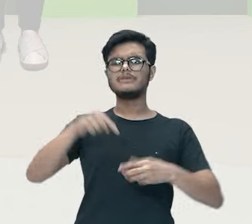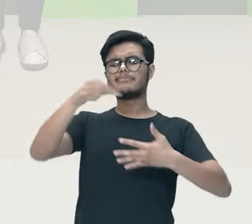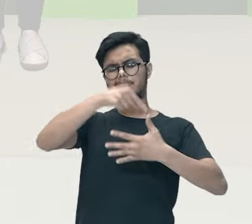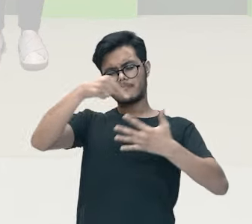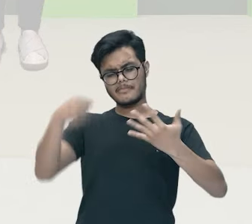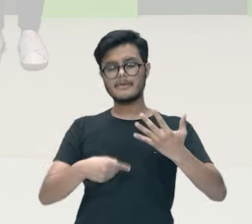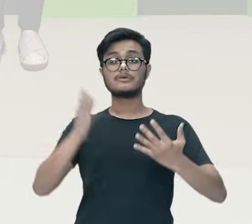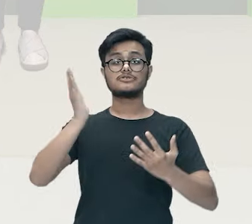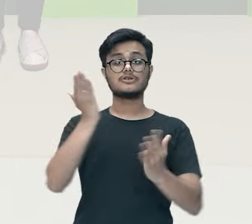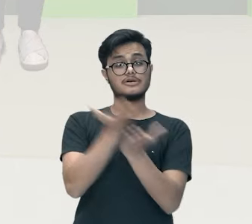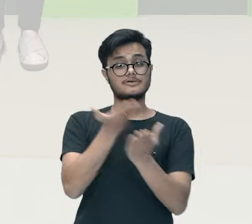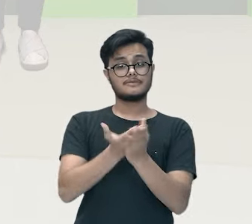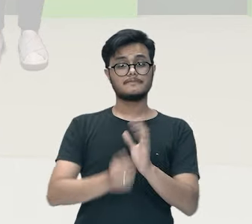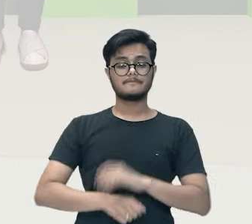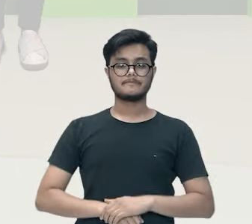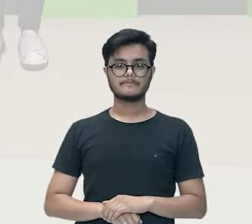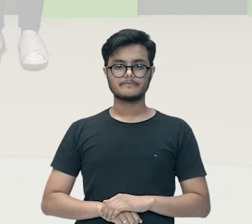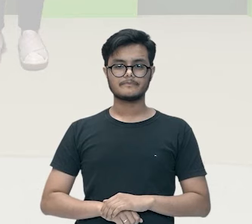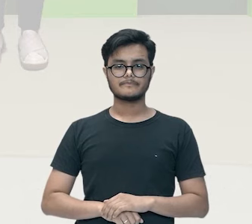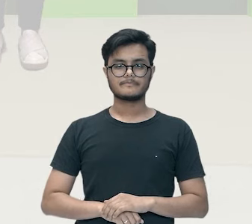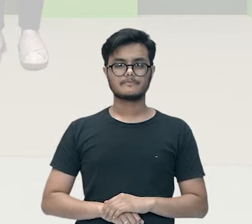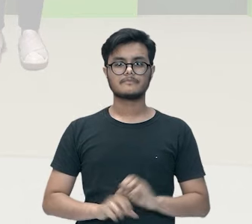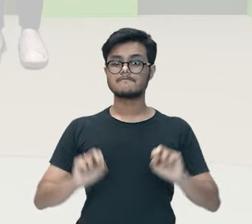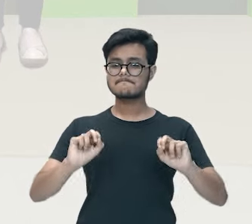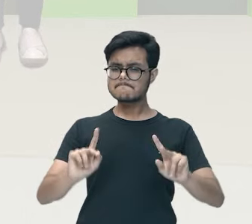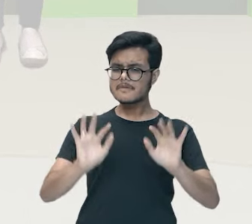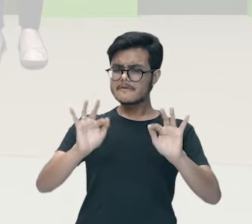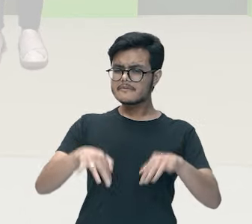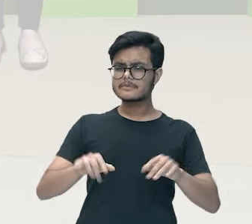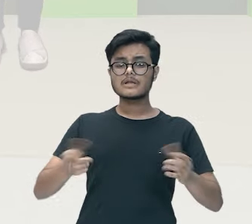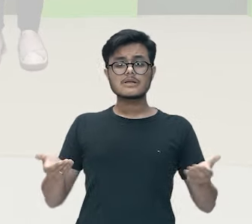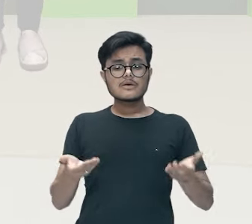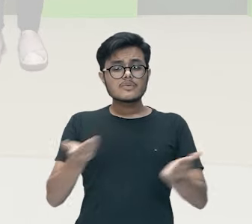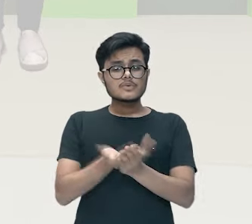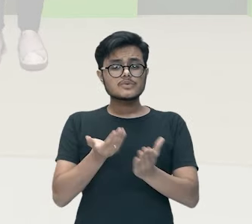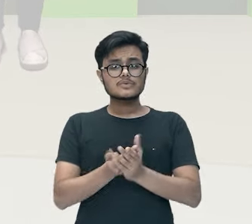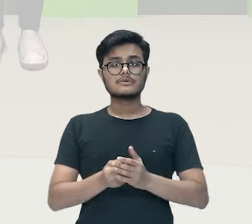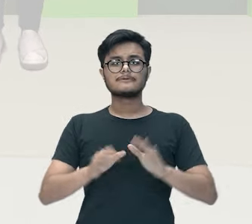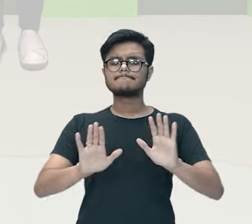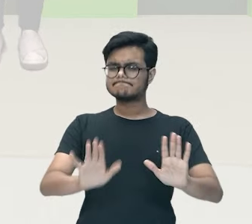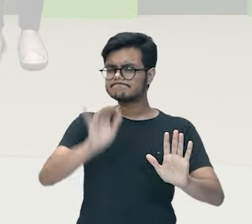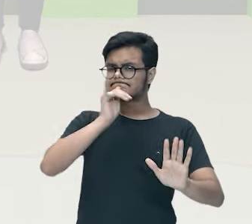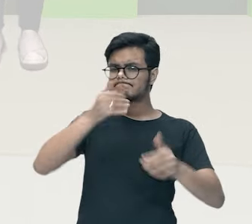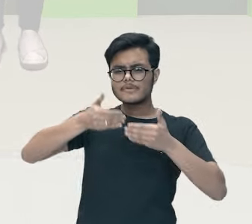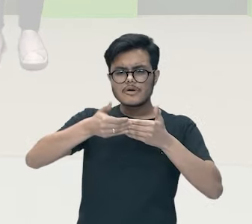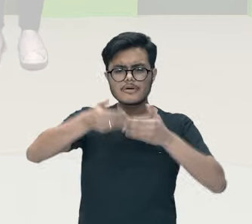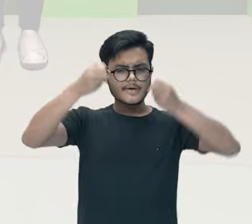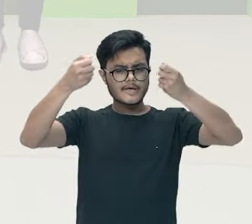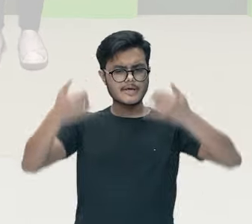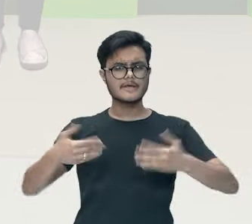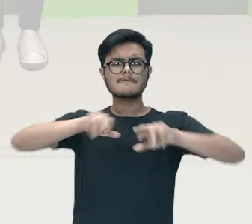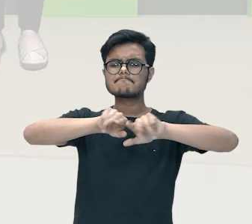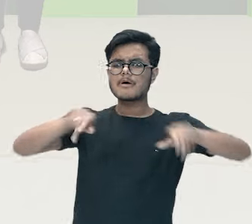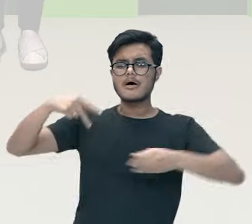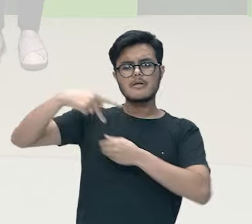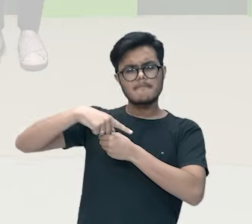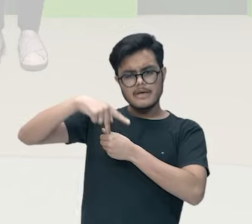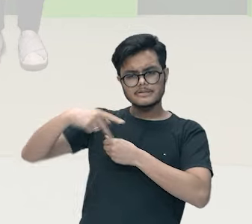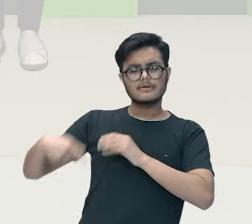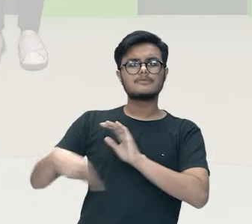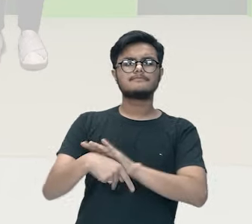alceno ou alcino, tá bom? Bom, para a gente finalizar a aula de hoje, a gente começou falando de derivados do petróleo,